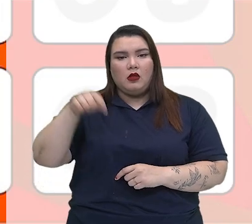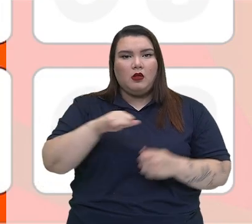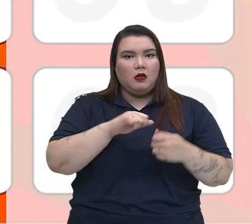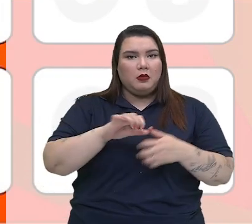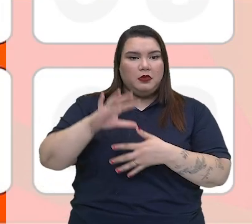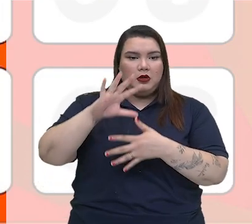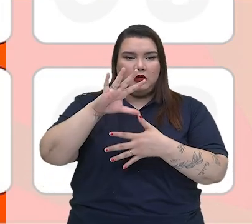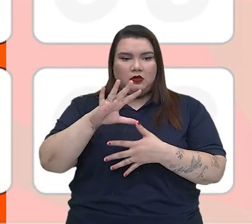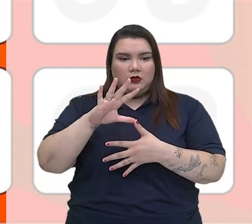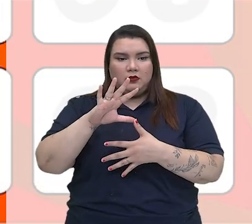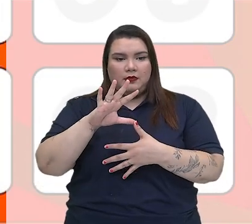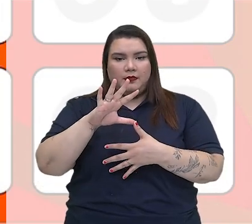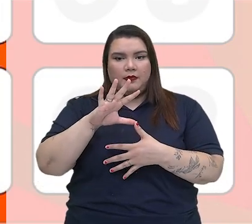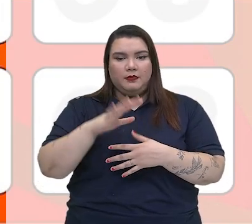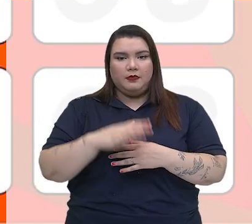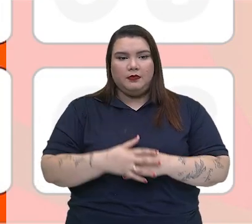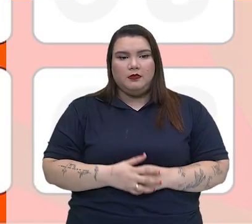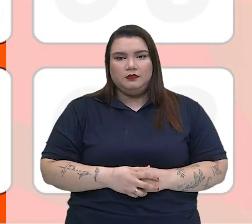americano.